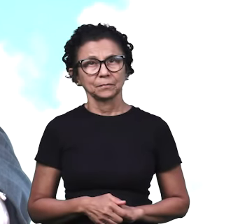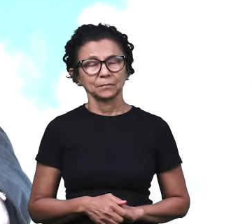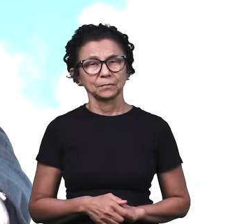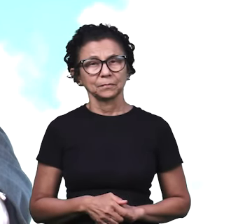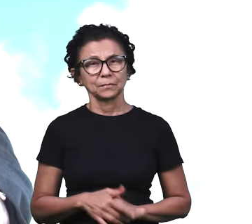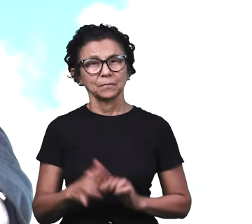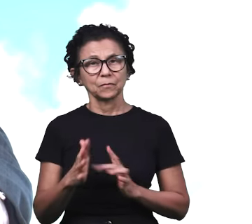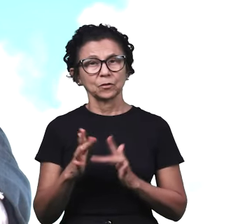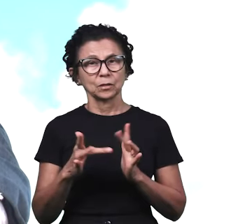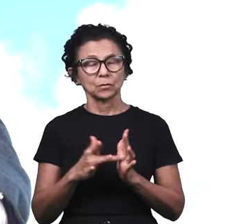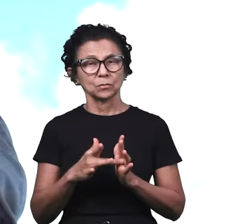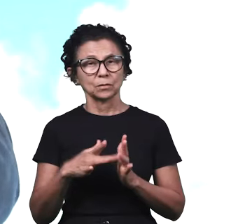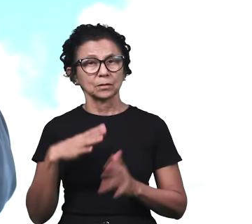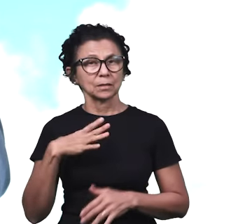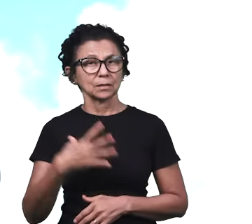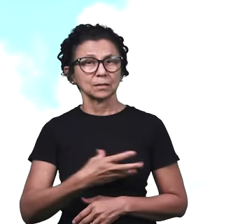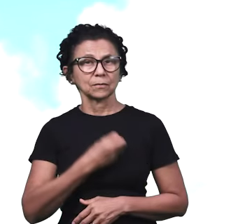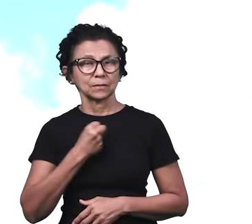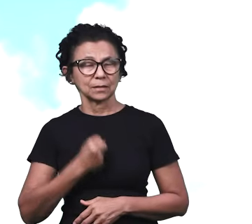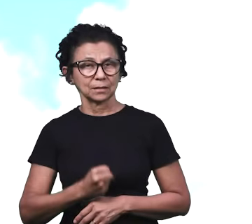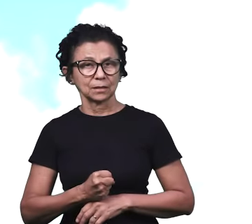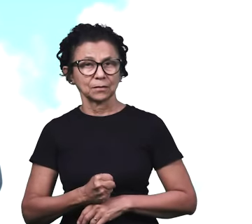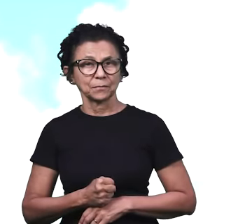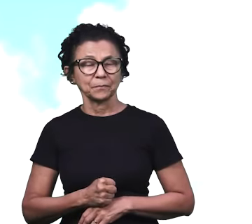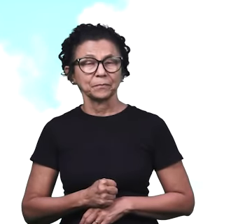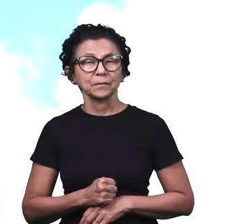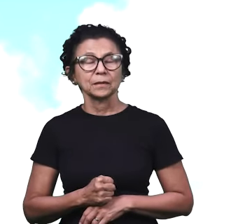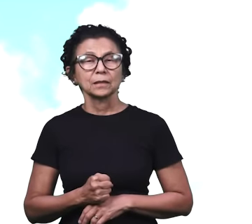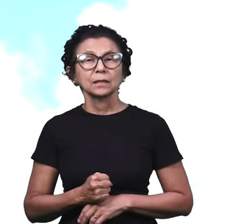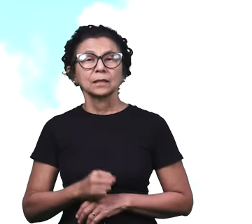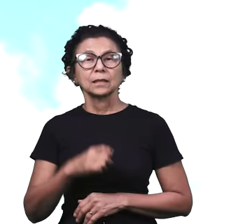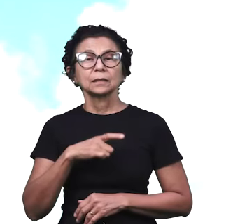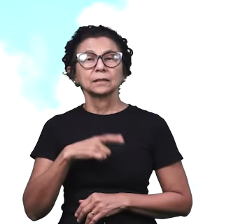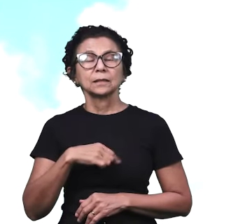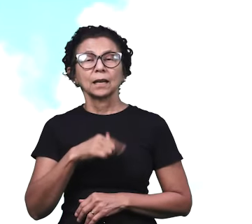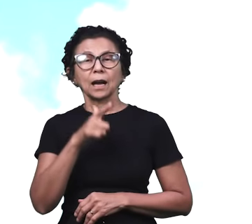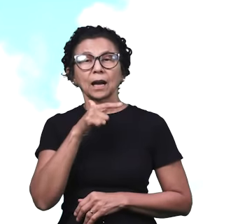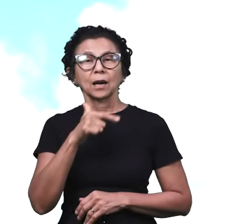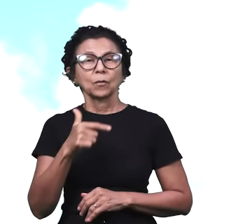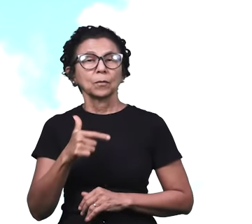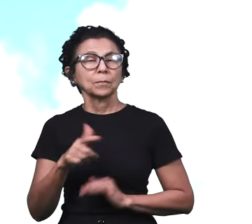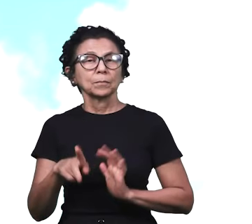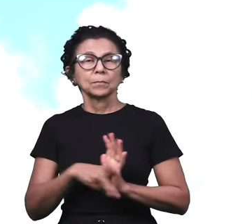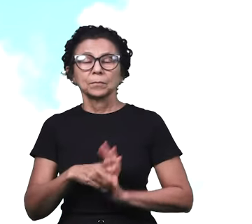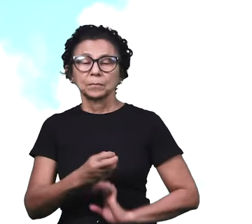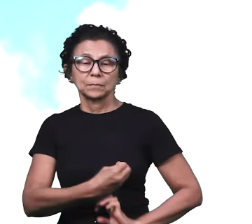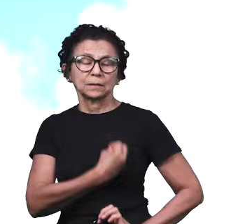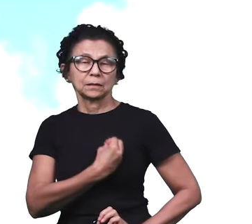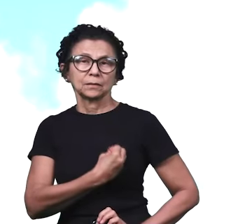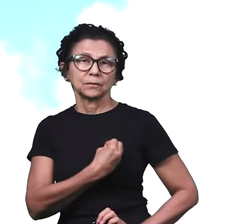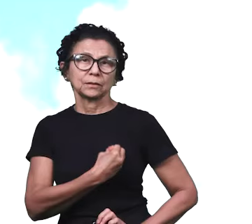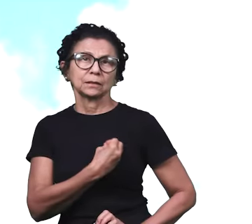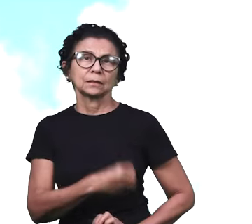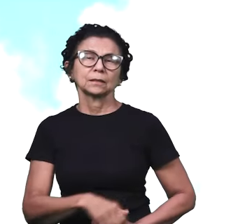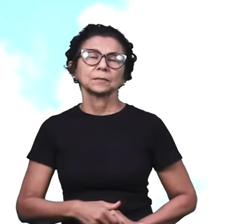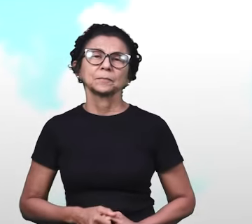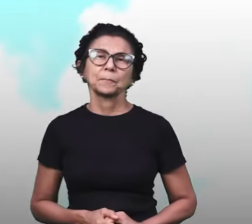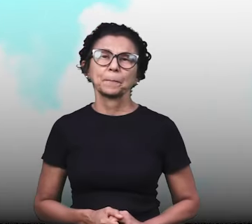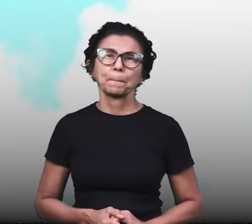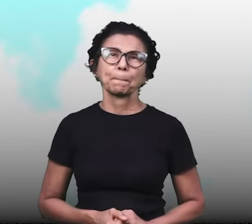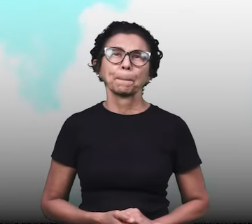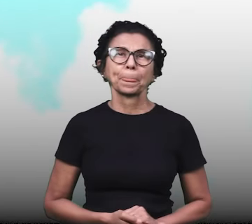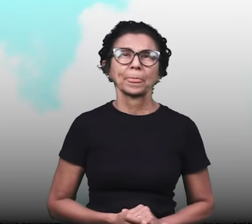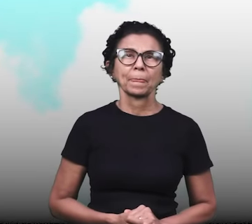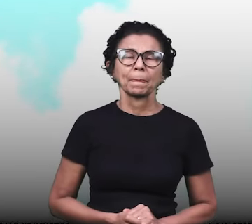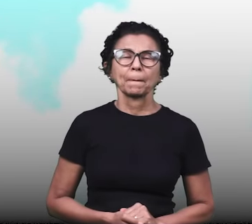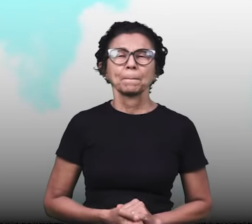da vida. Glória a Deus. E é isso que essa é a festa, é a terceira festa. Você tem Pai, Filho e Espírito Santo.